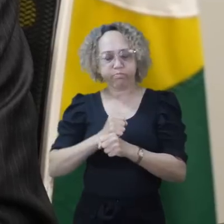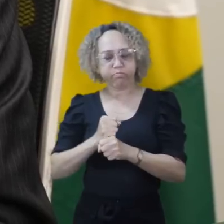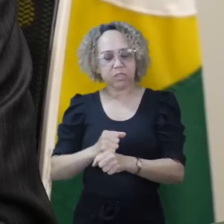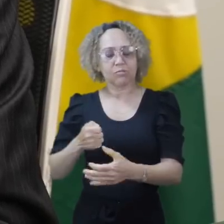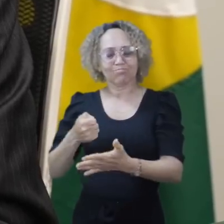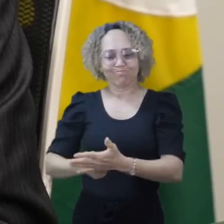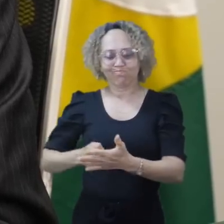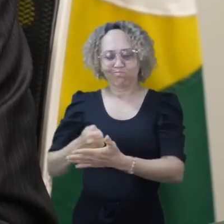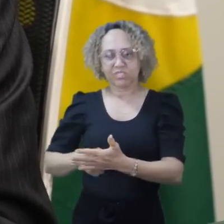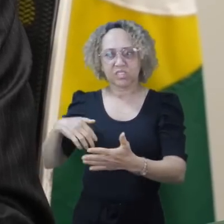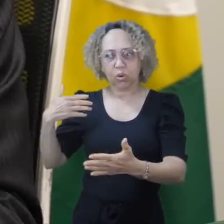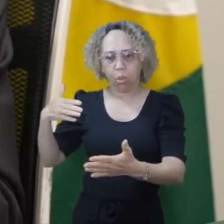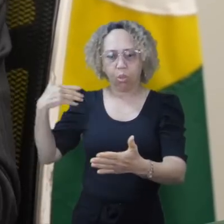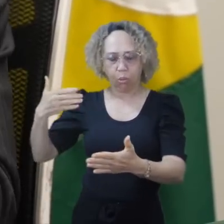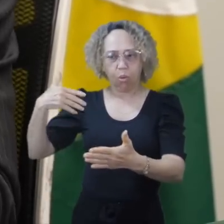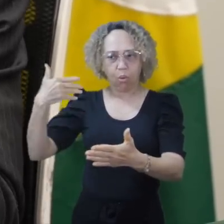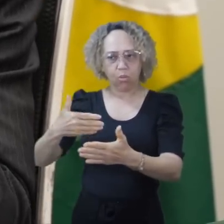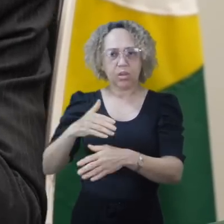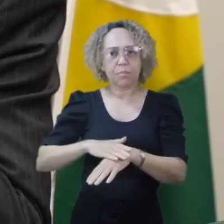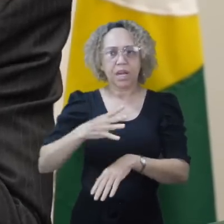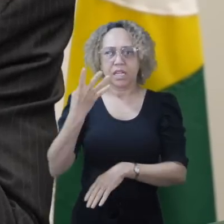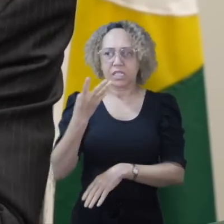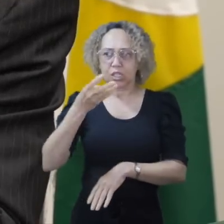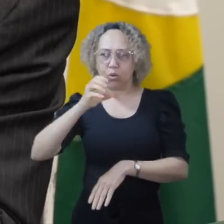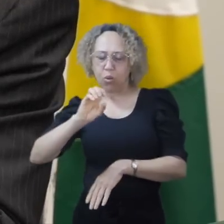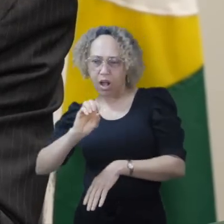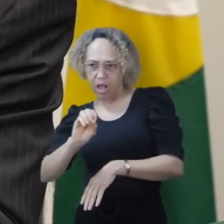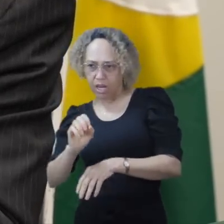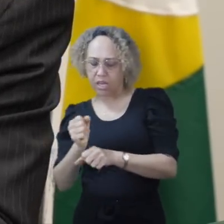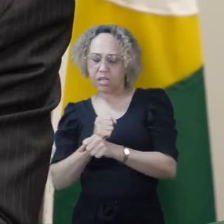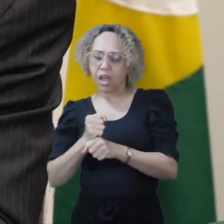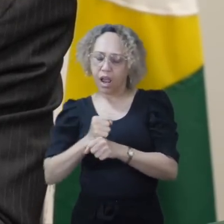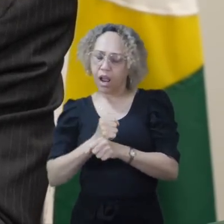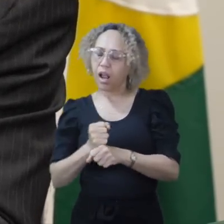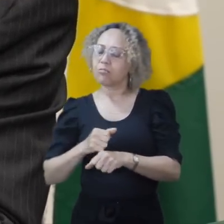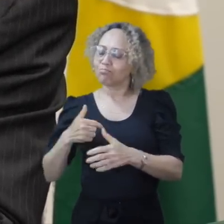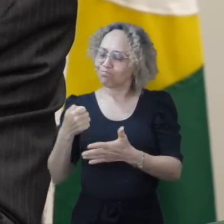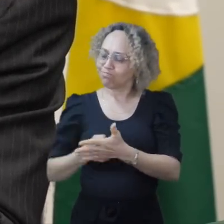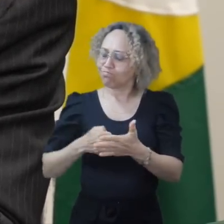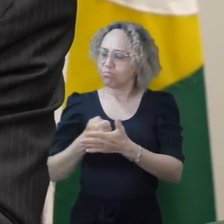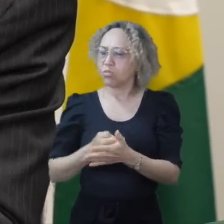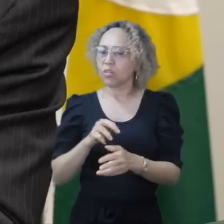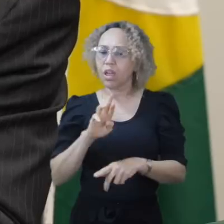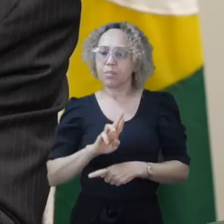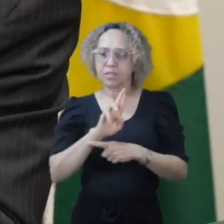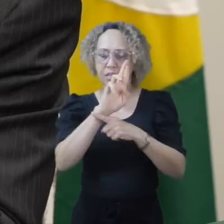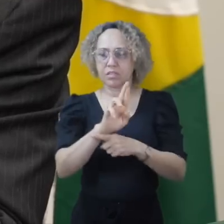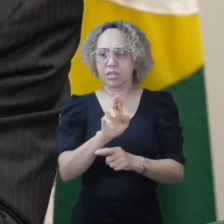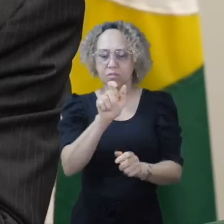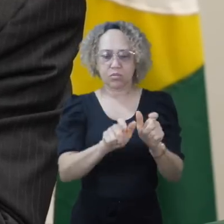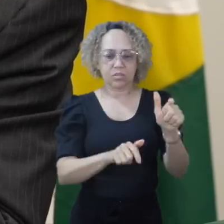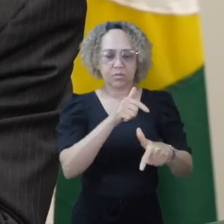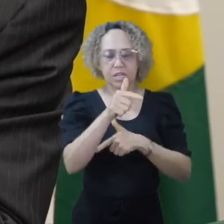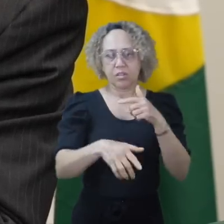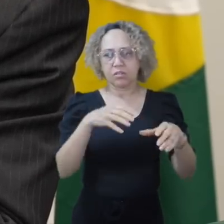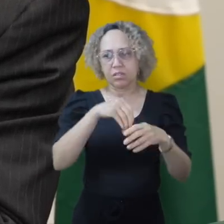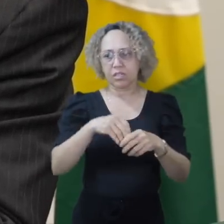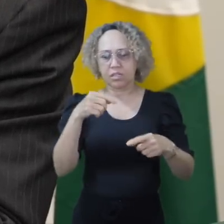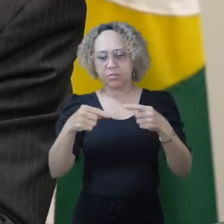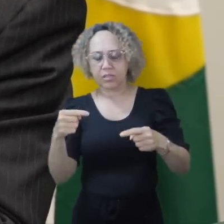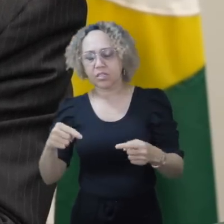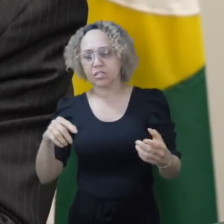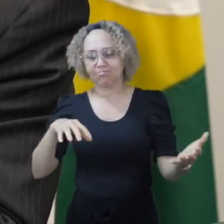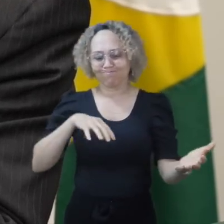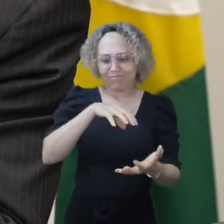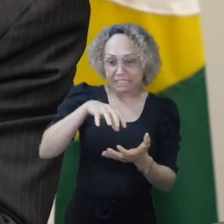essas 4 décadas de luta na construção também da representação dos trabalhadores na política, passando aí também pelas greves